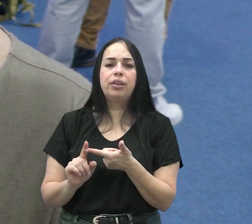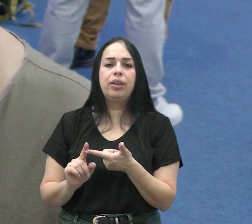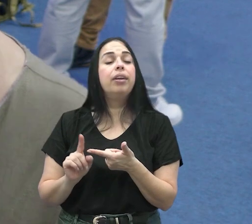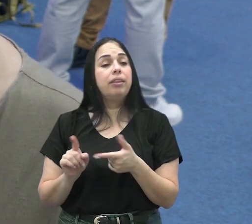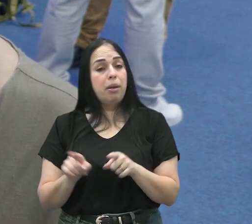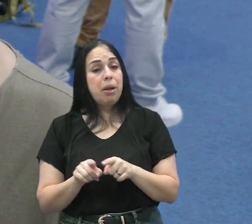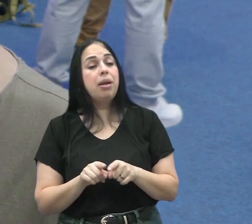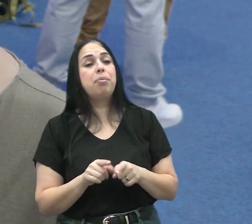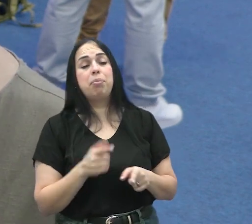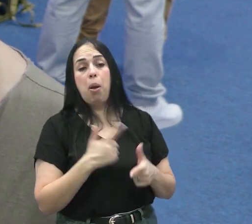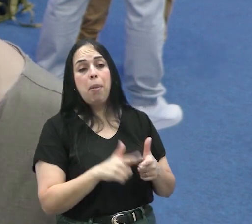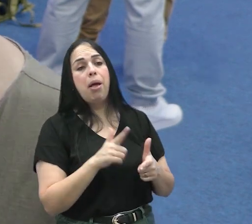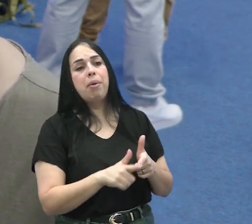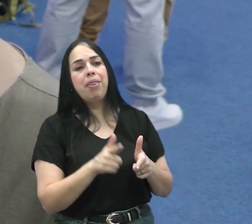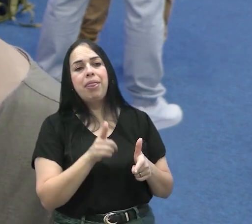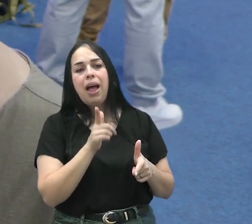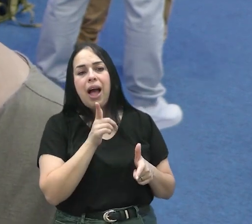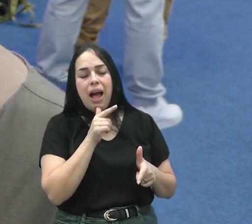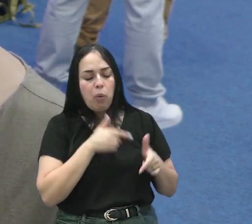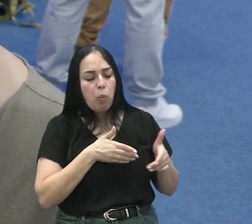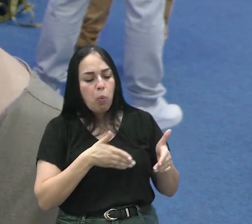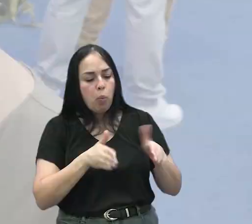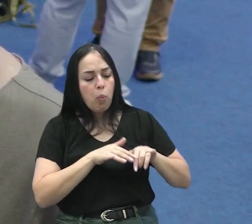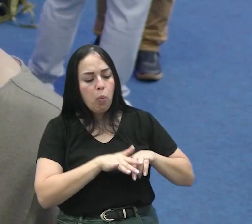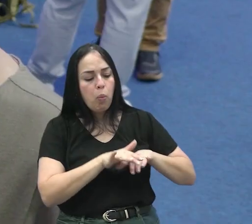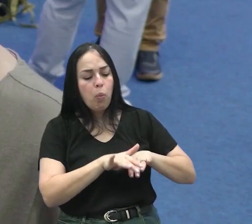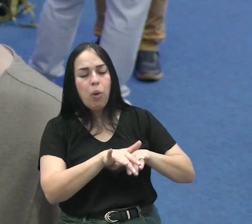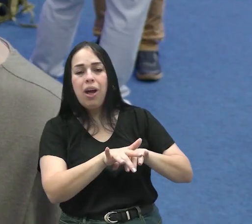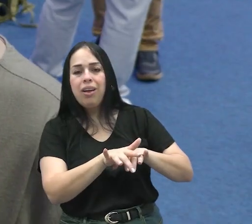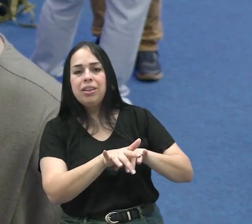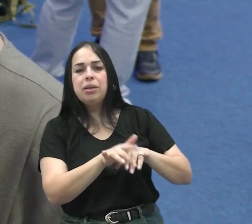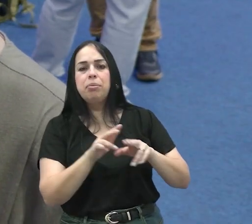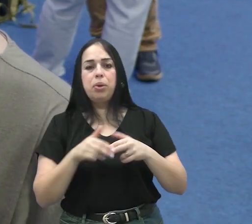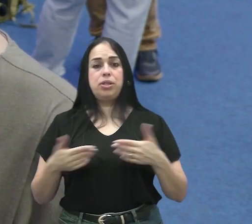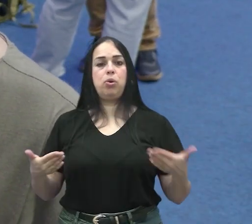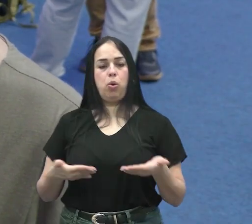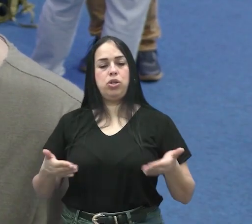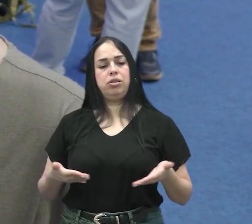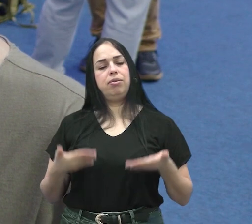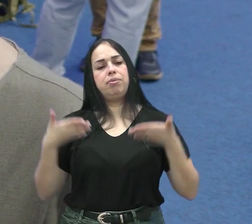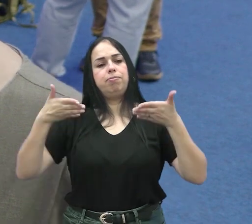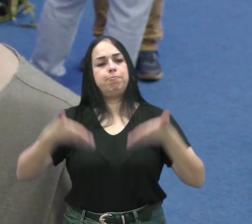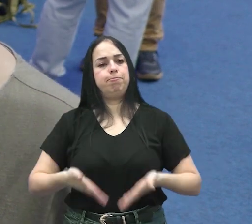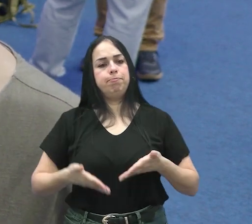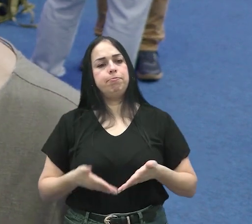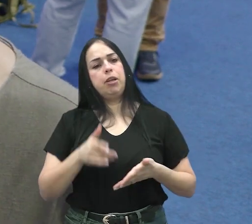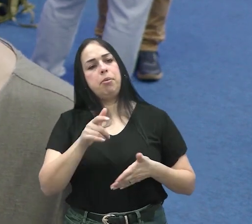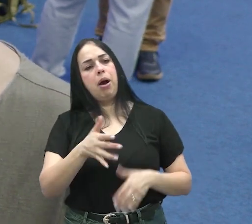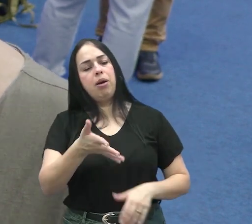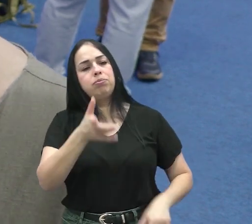também das nascentes, né? Então é fundamental ouvir. Nós estamos aqui à disposição